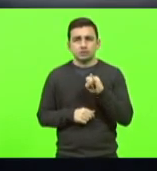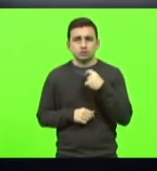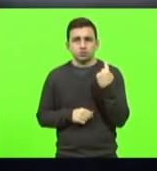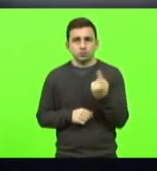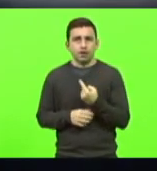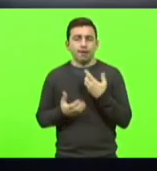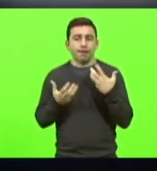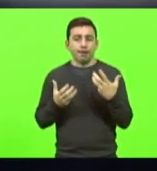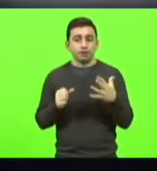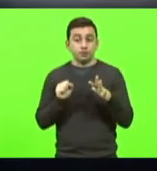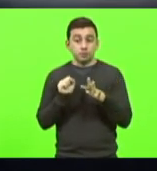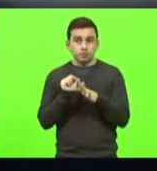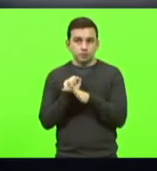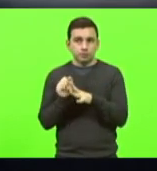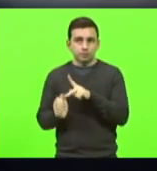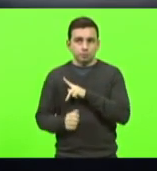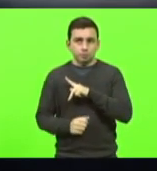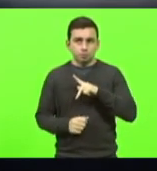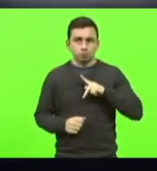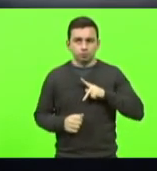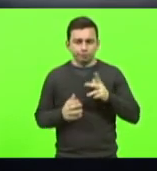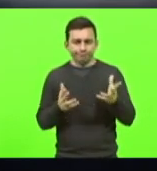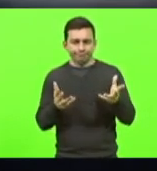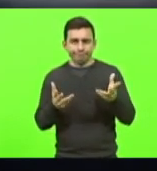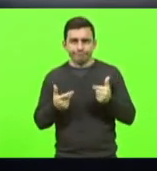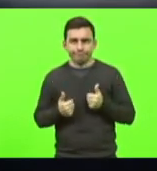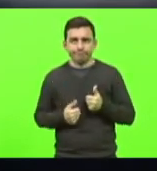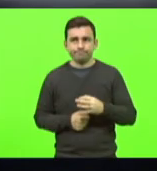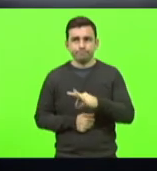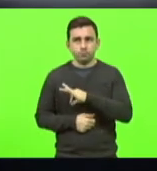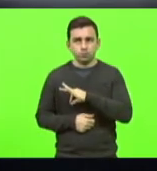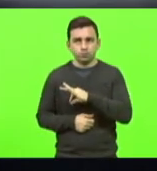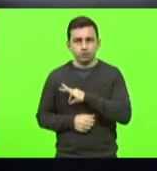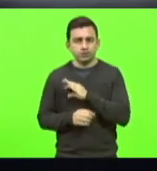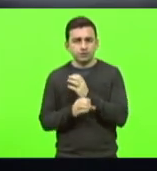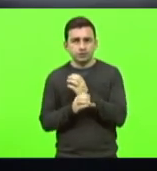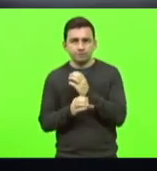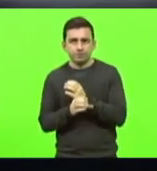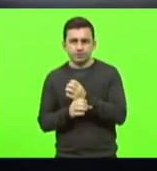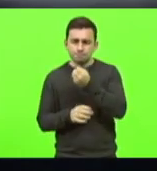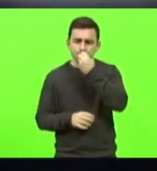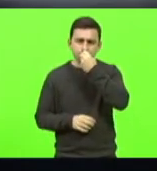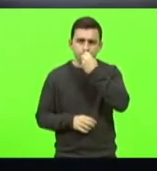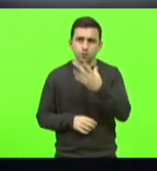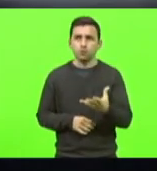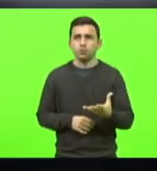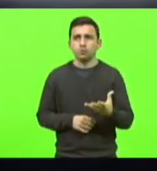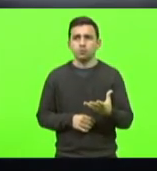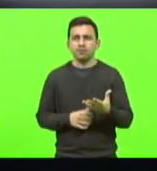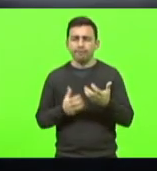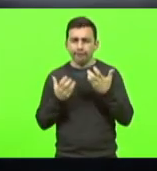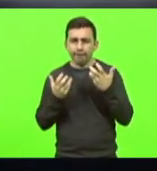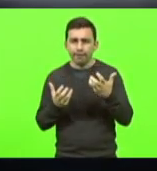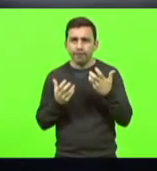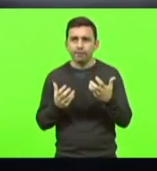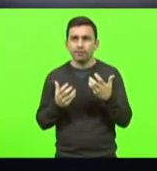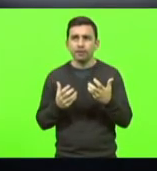Segurança Pública eficiente policial civil eficiente é segurança